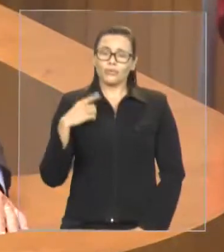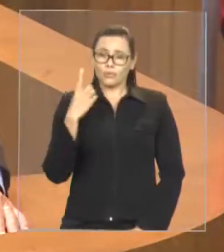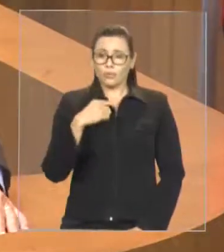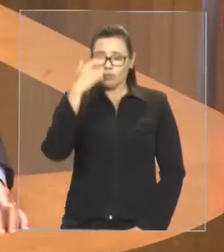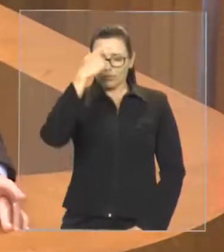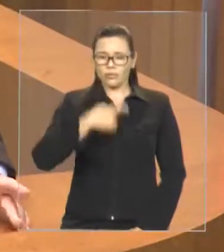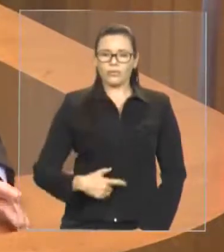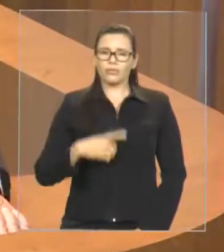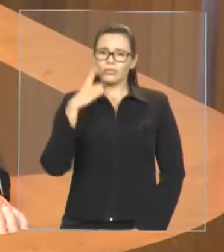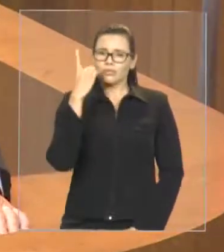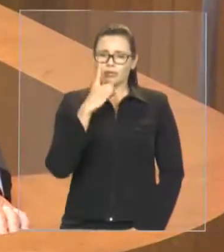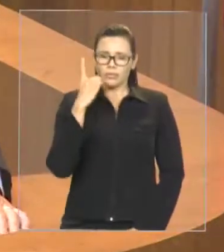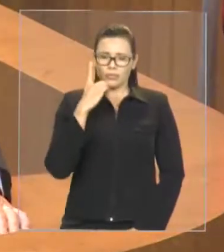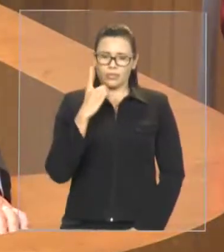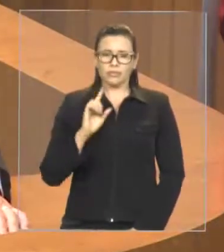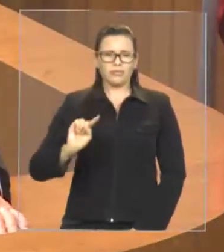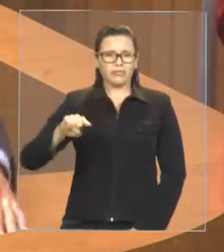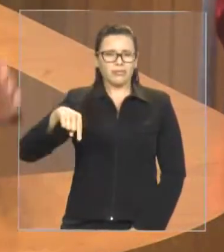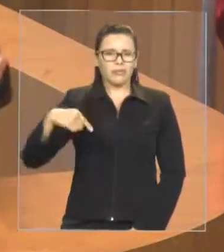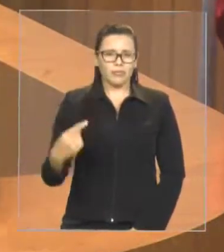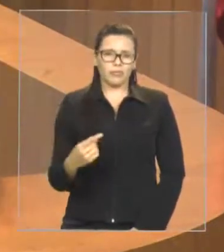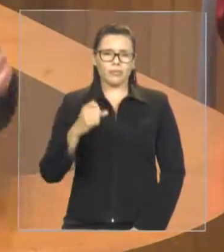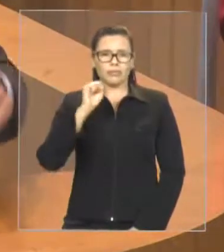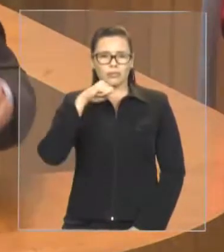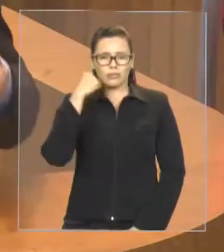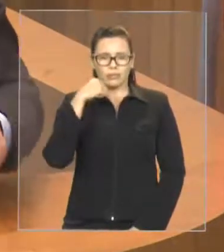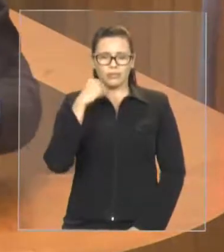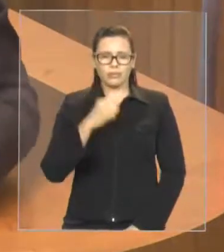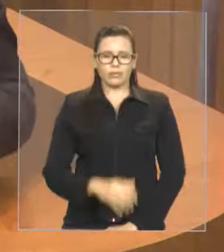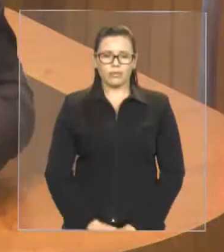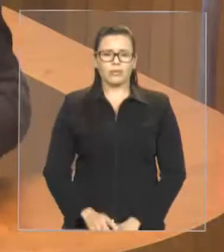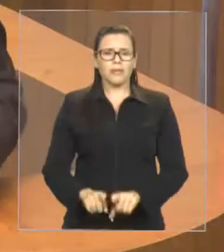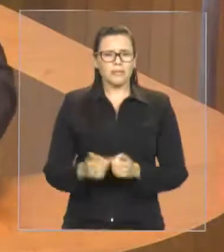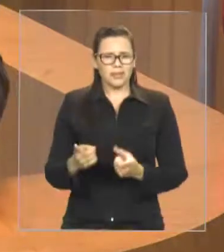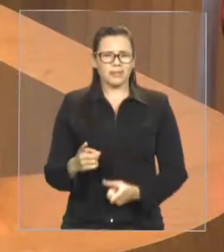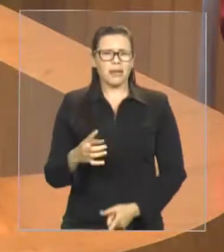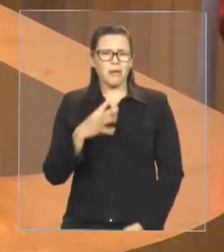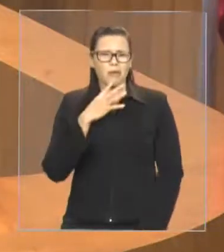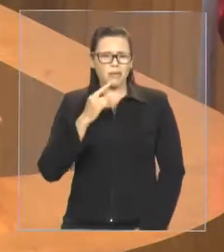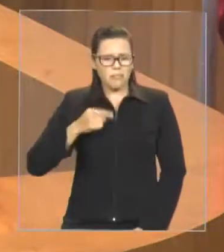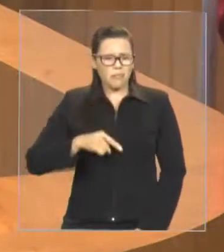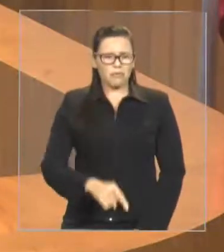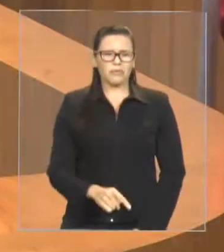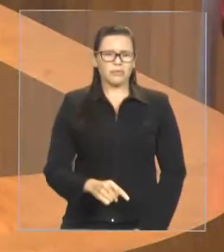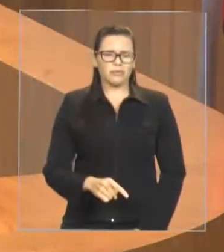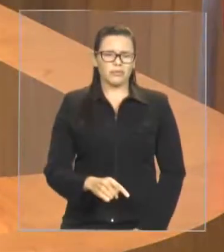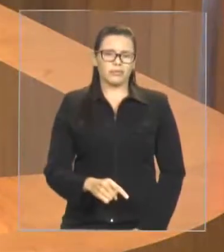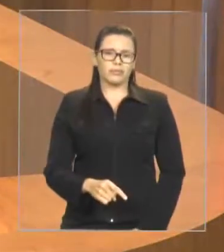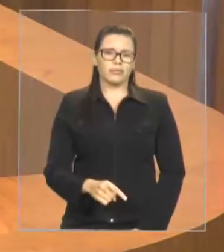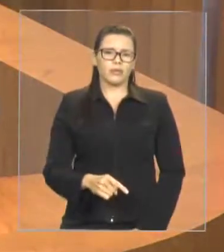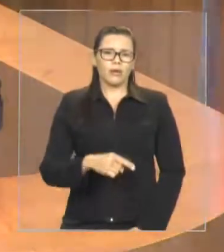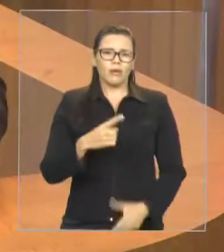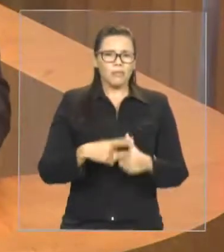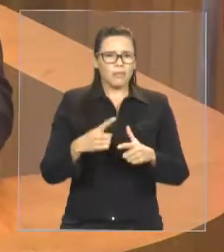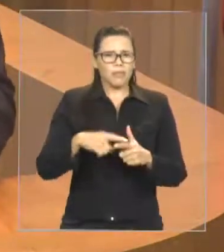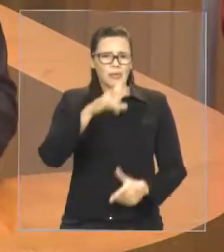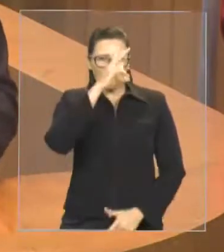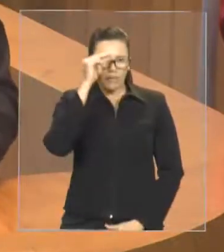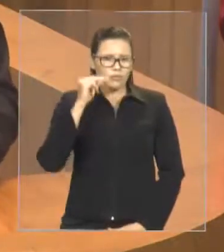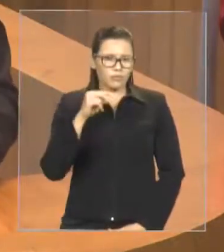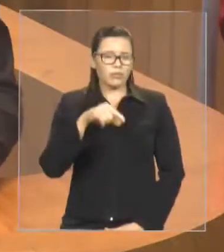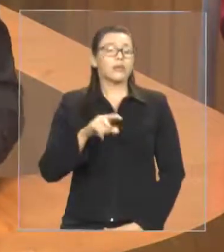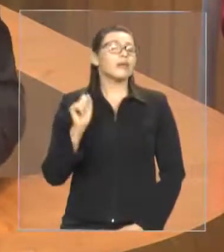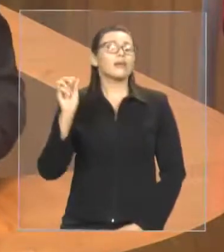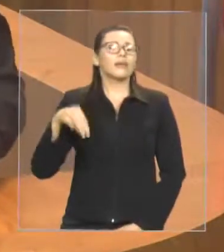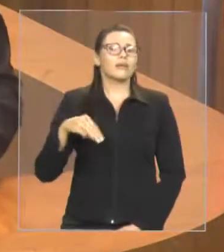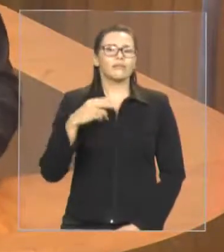e os senadores. Mas, na realidade, quem conhece dos problemas mesmos são os vereadores. Os